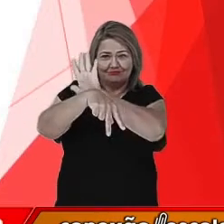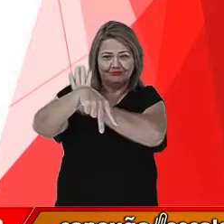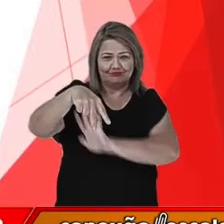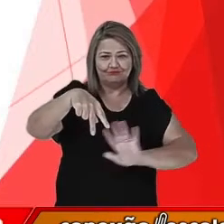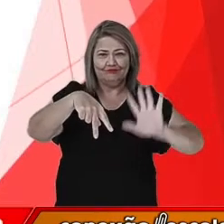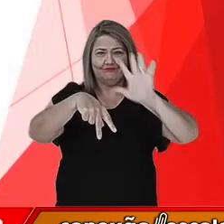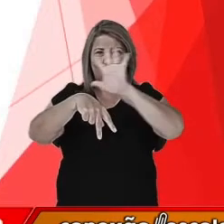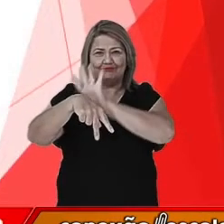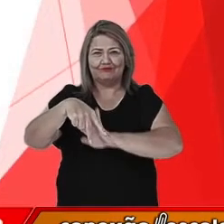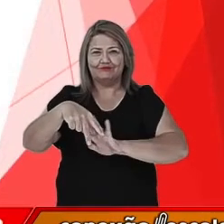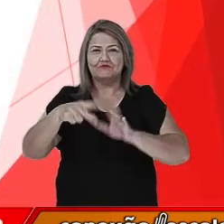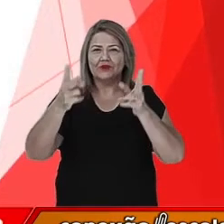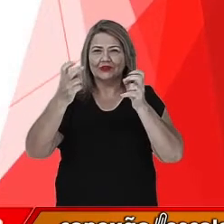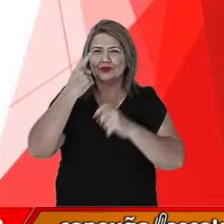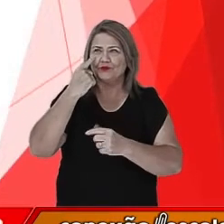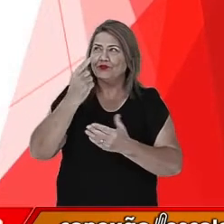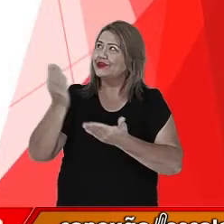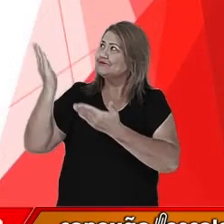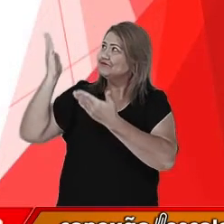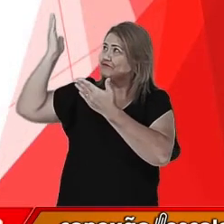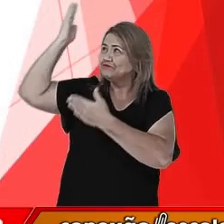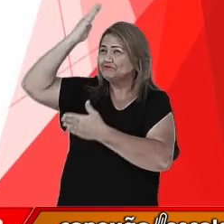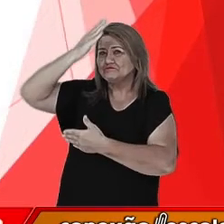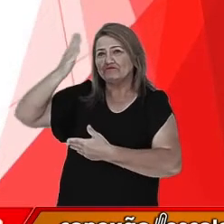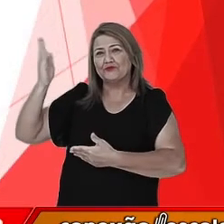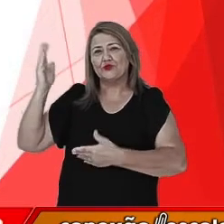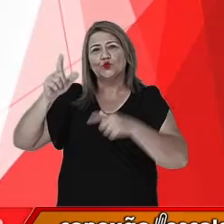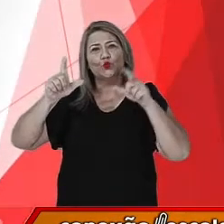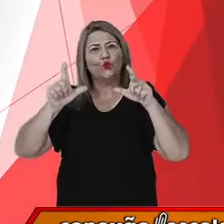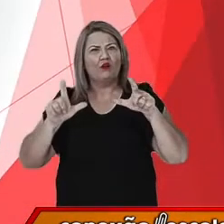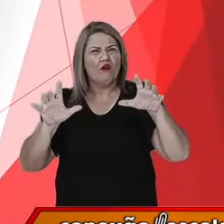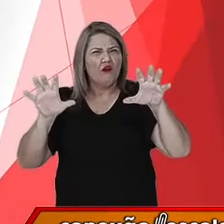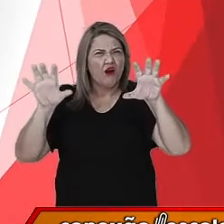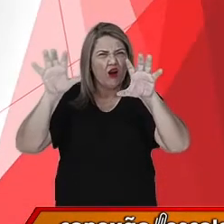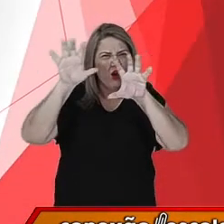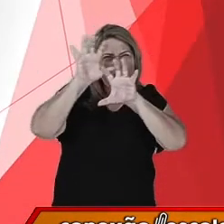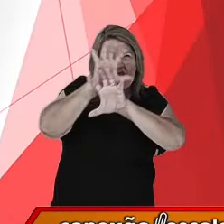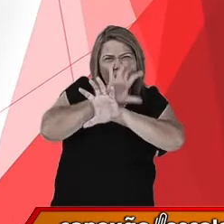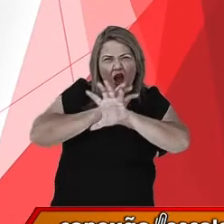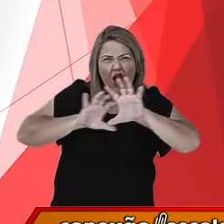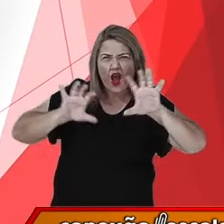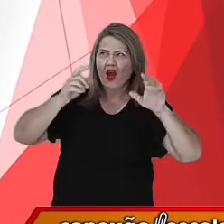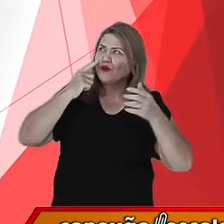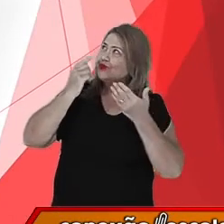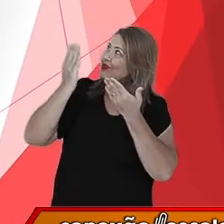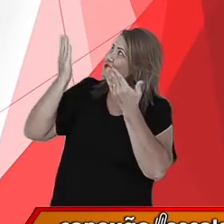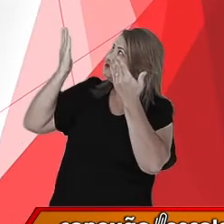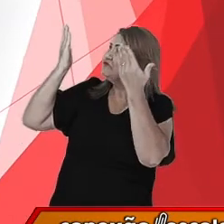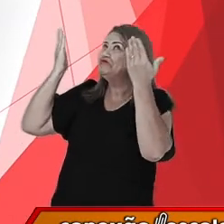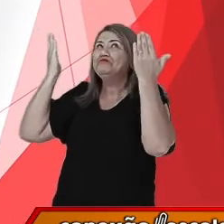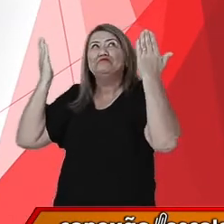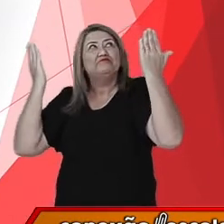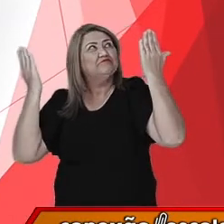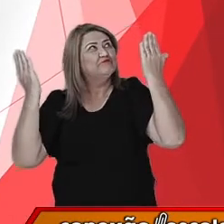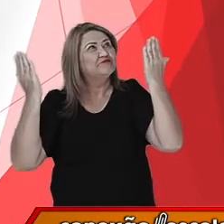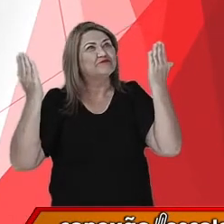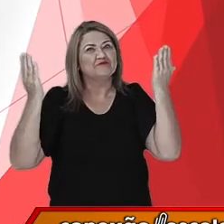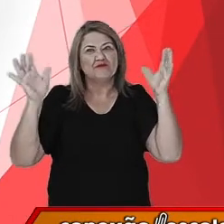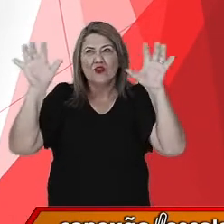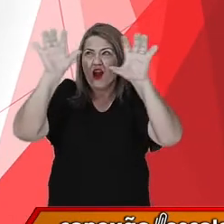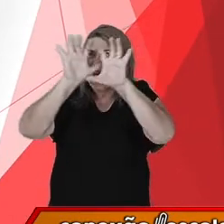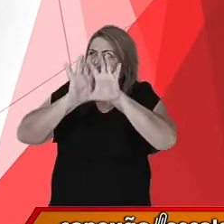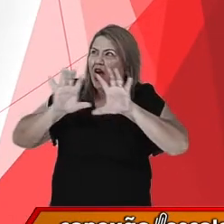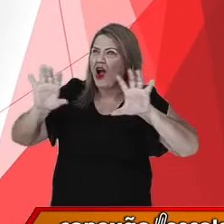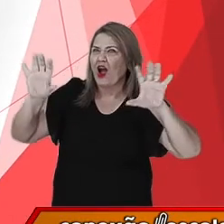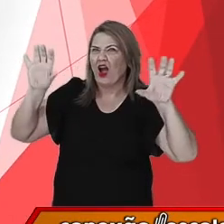nosso cenário, no nosso fundo, que é um lugar sombrio, aterrorizante, evoca a ideia do macabro,